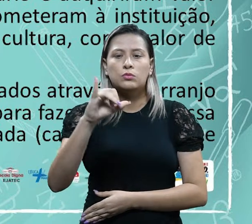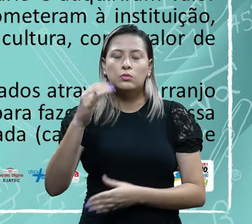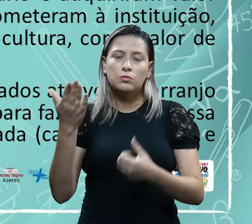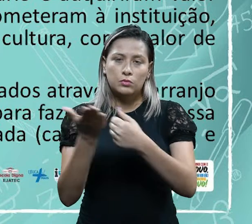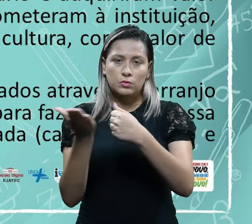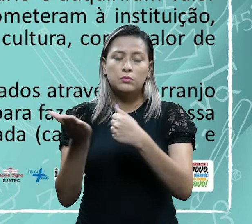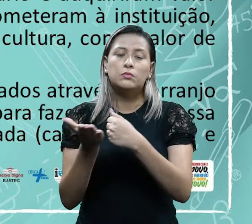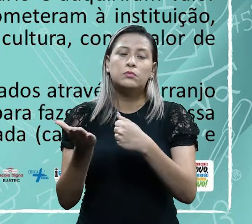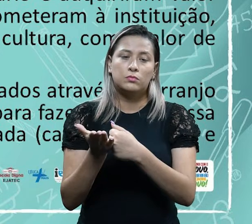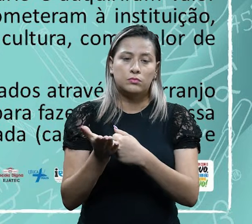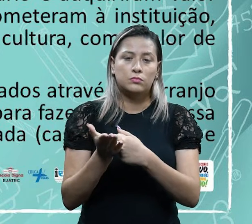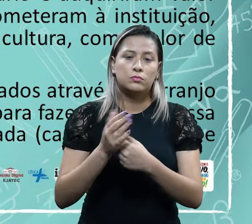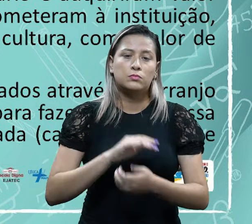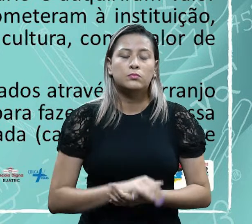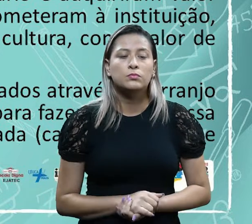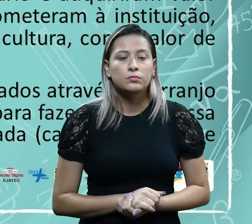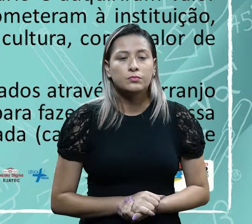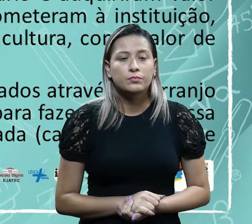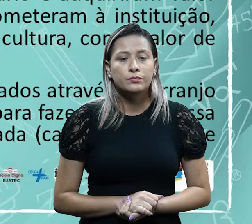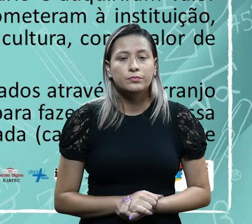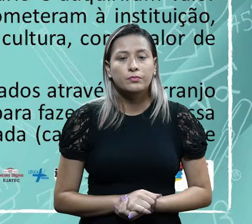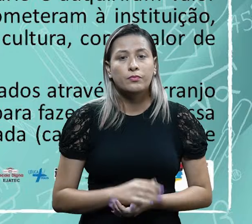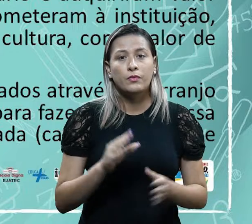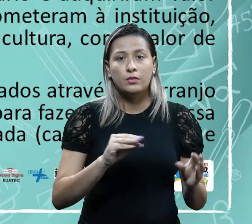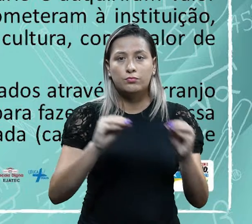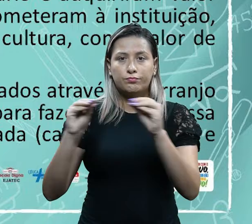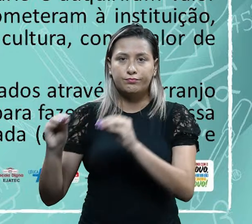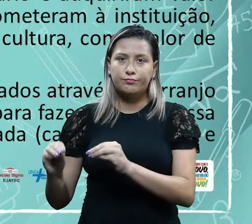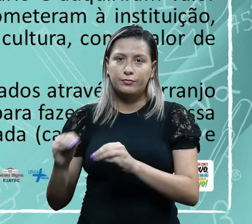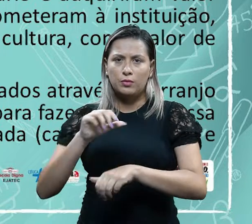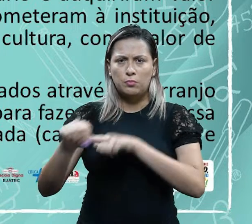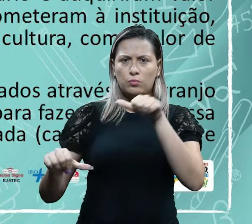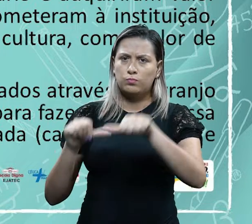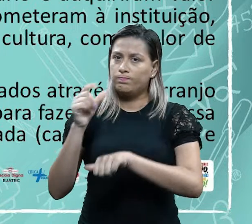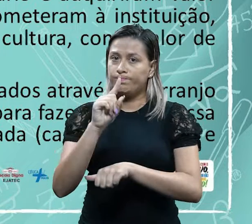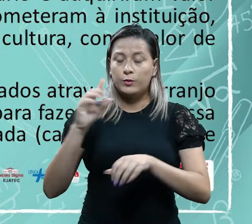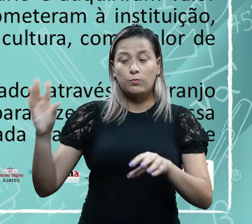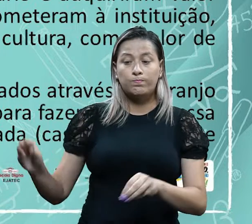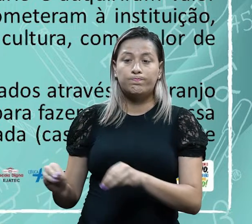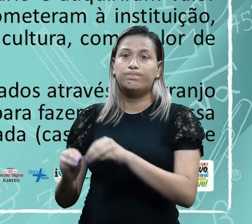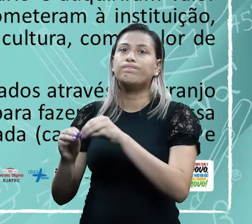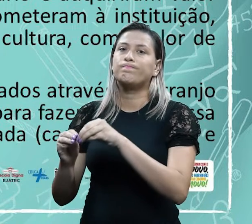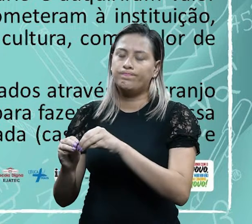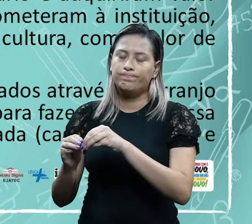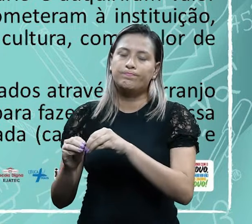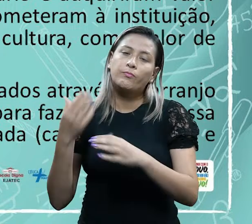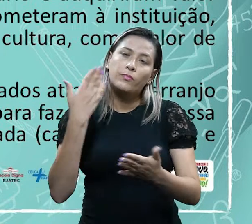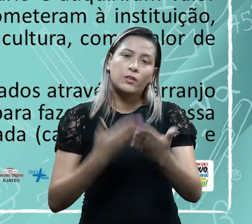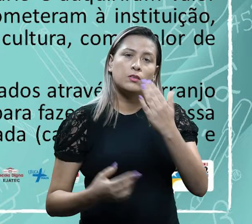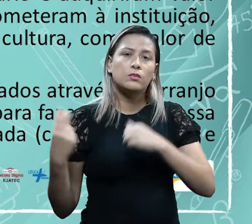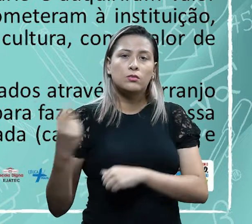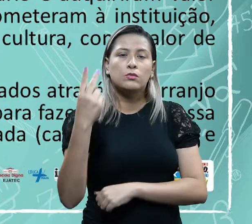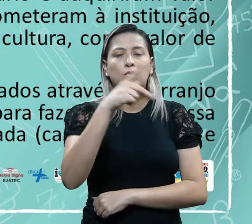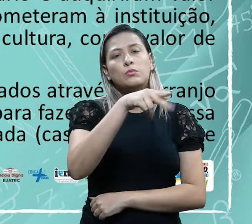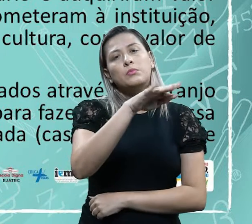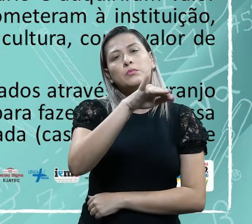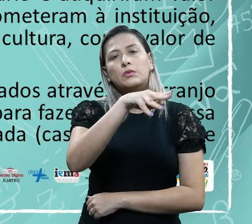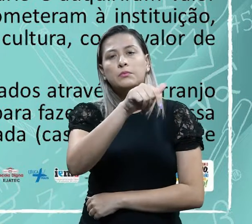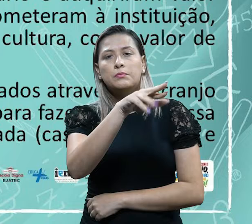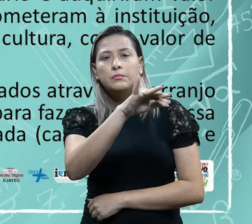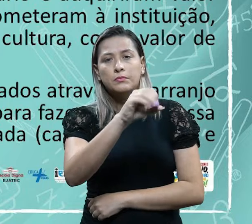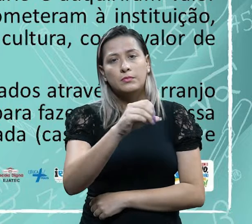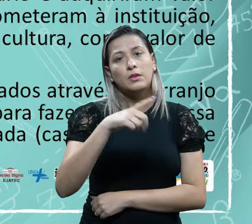os arquivos eles não são transferidos para o arquivo permanente, eles são recolhidos, né? São documentos que perderam seu valor primário